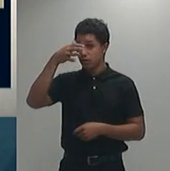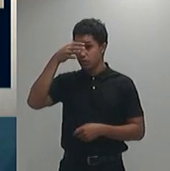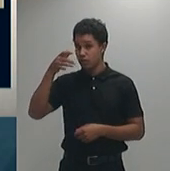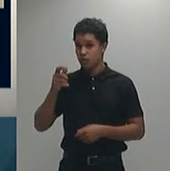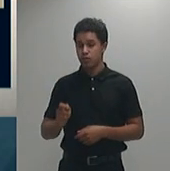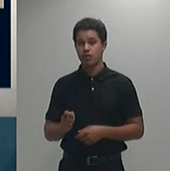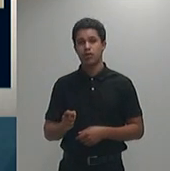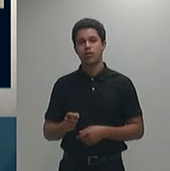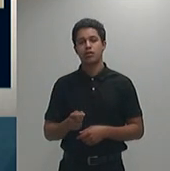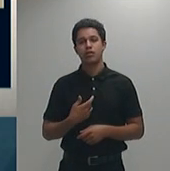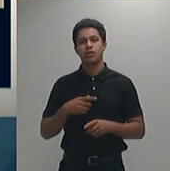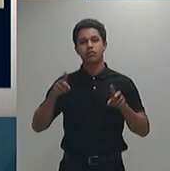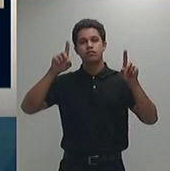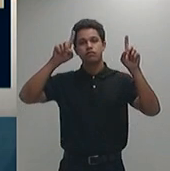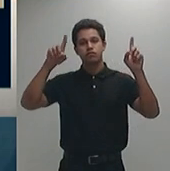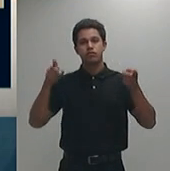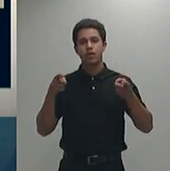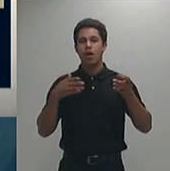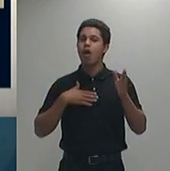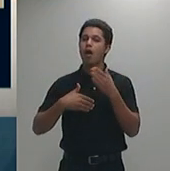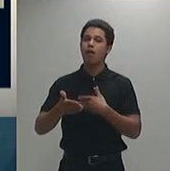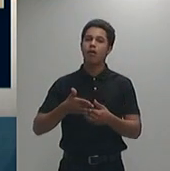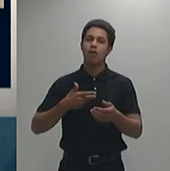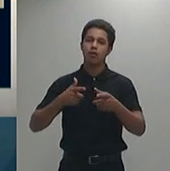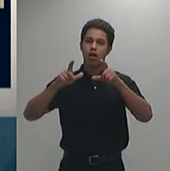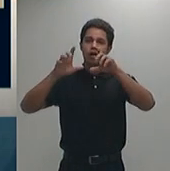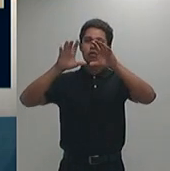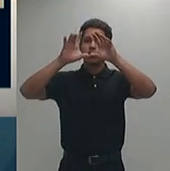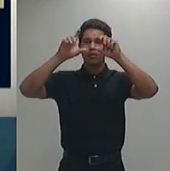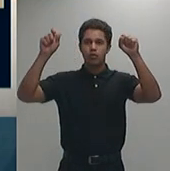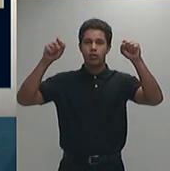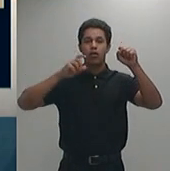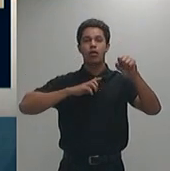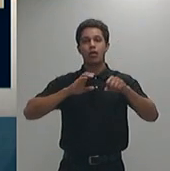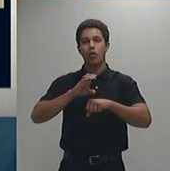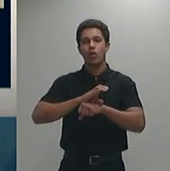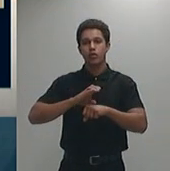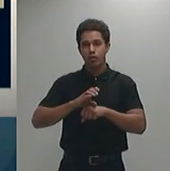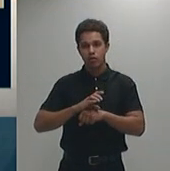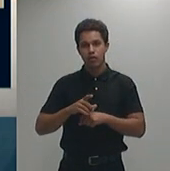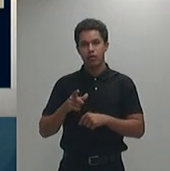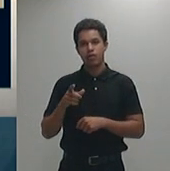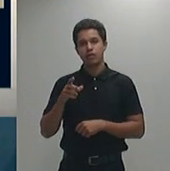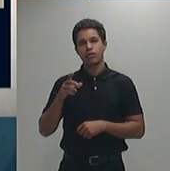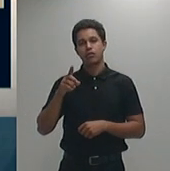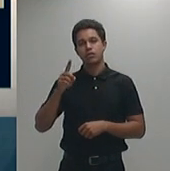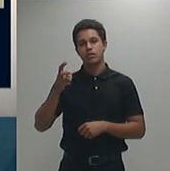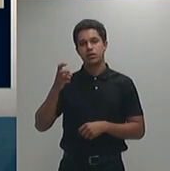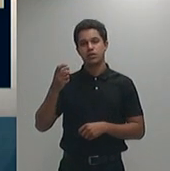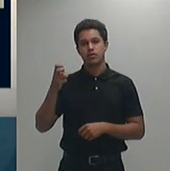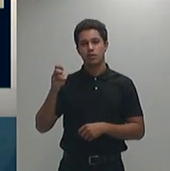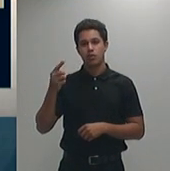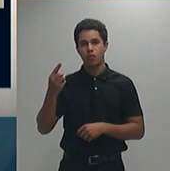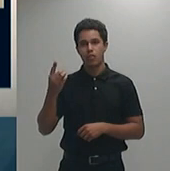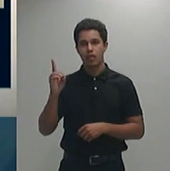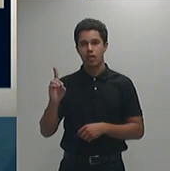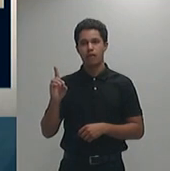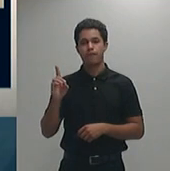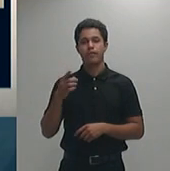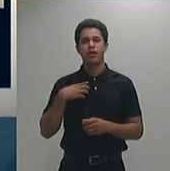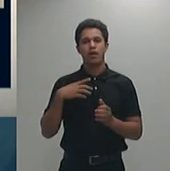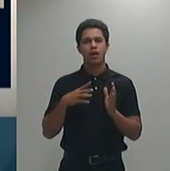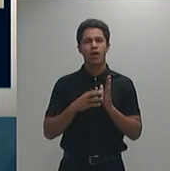Bros por quaisquer tribunais a que a norma condicional em questão 105/1 de se refere sobretudo porque tal como judiciário